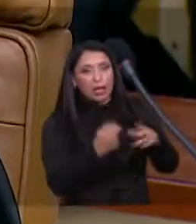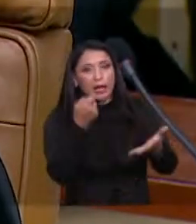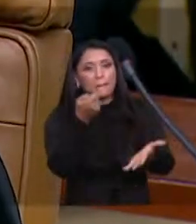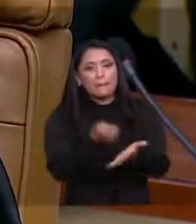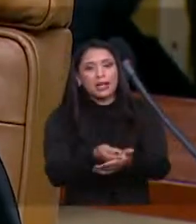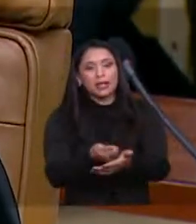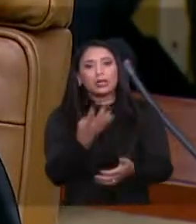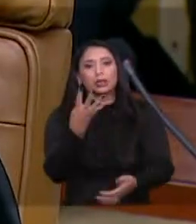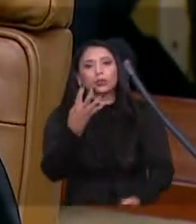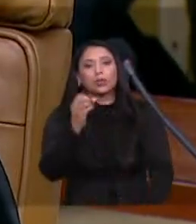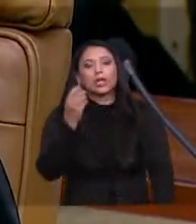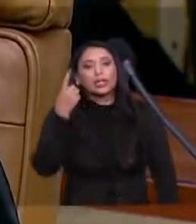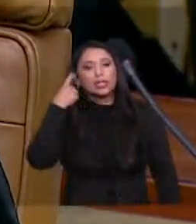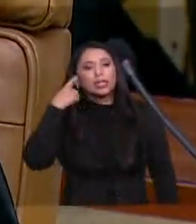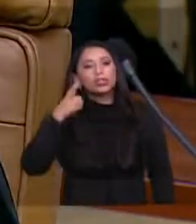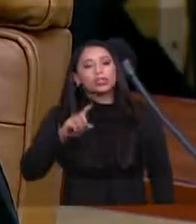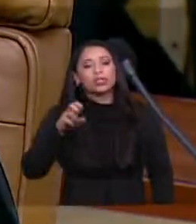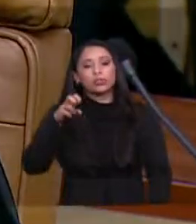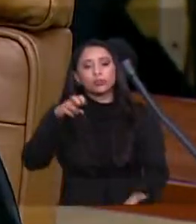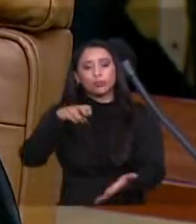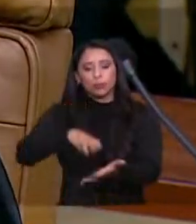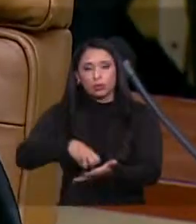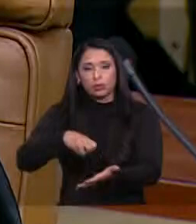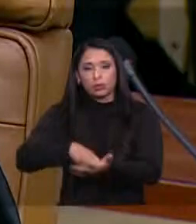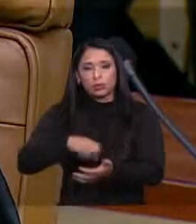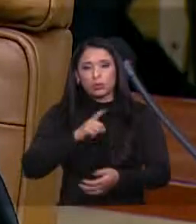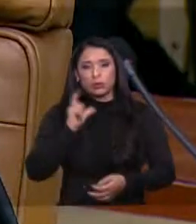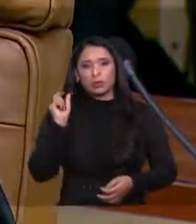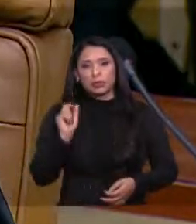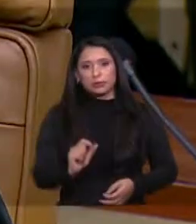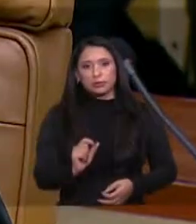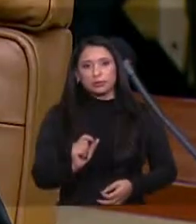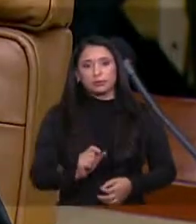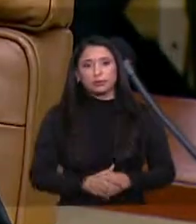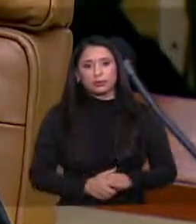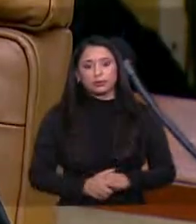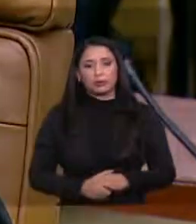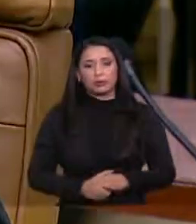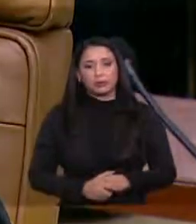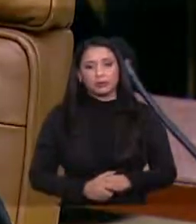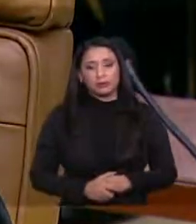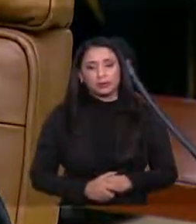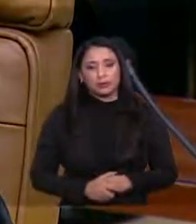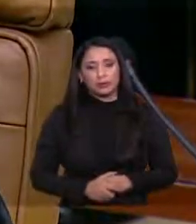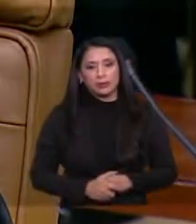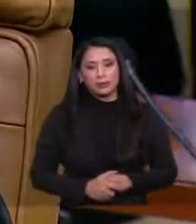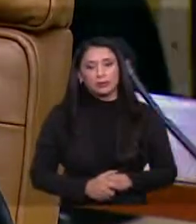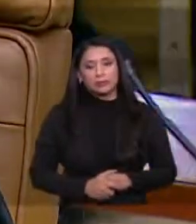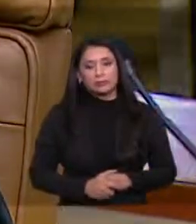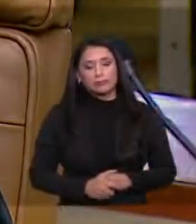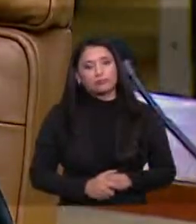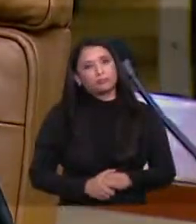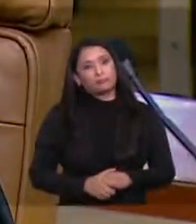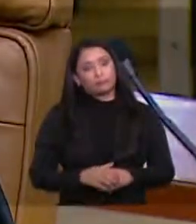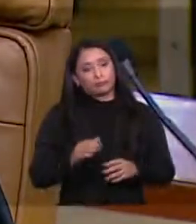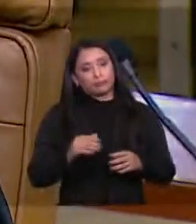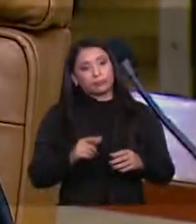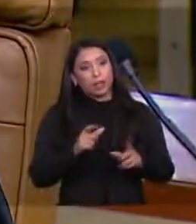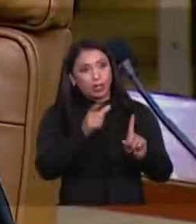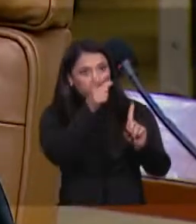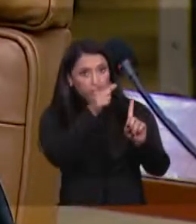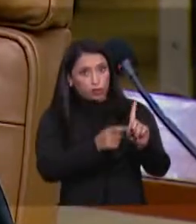40 dias multas e a luz dessa primeira fase da